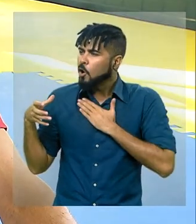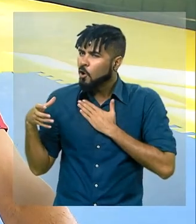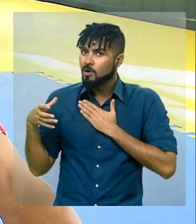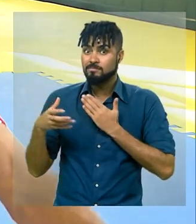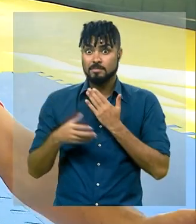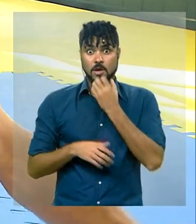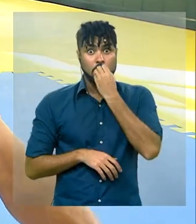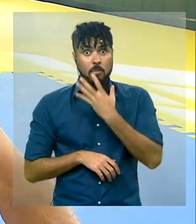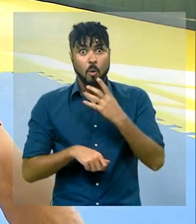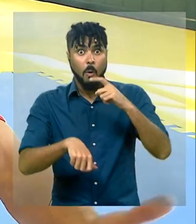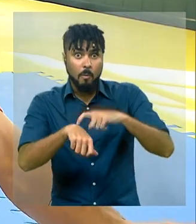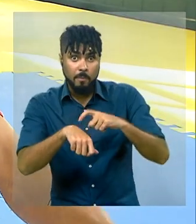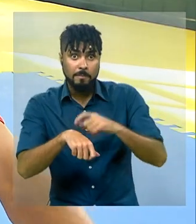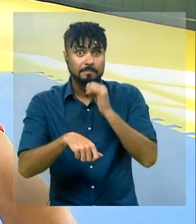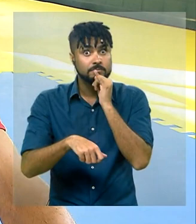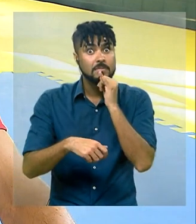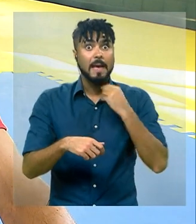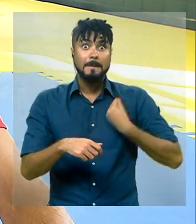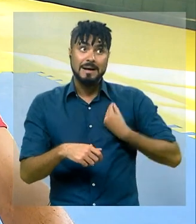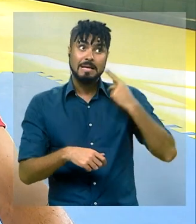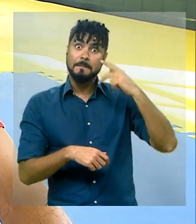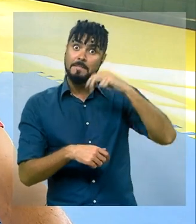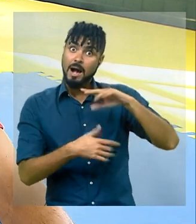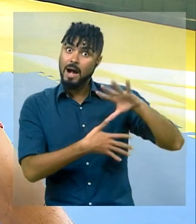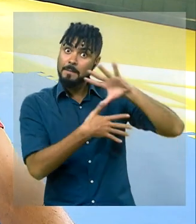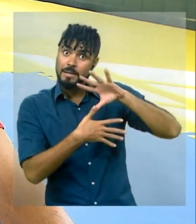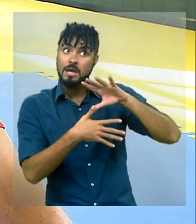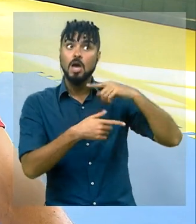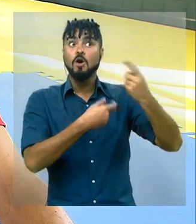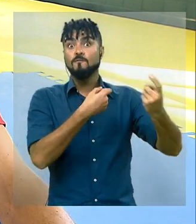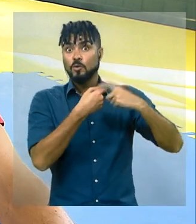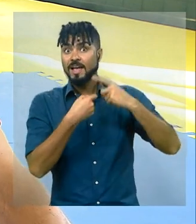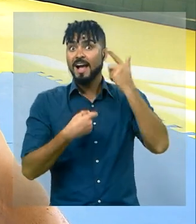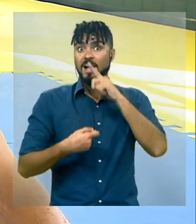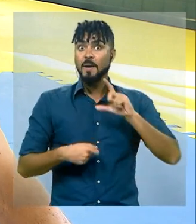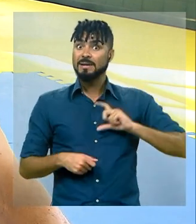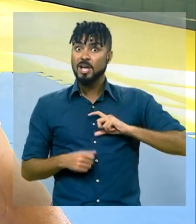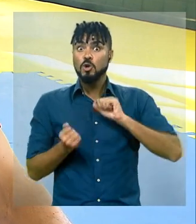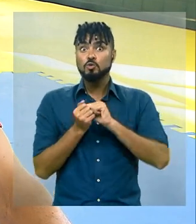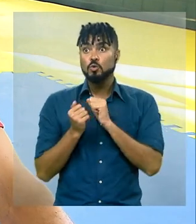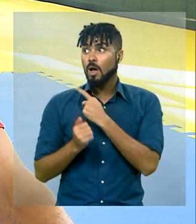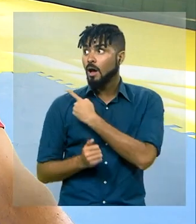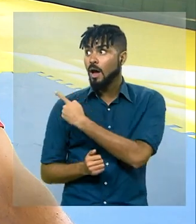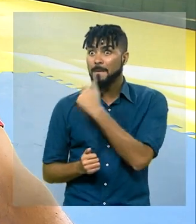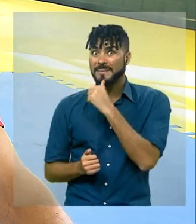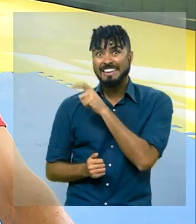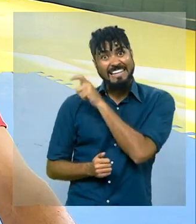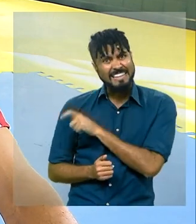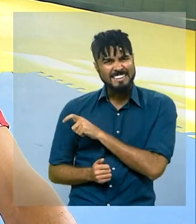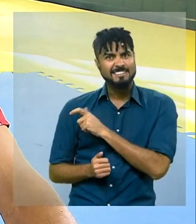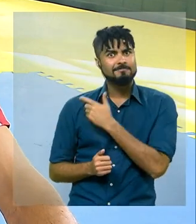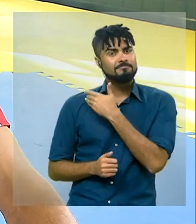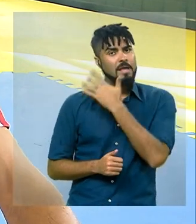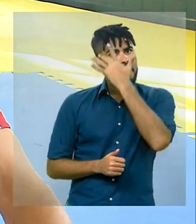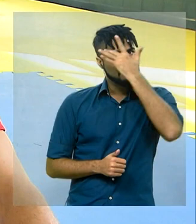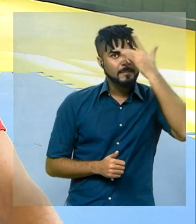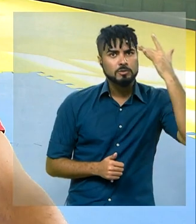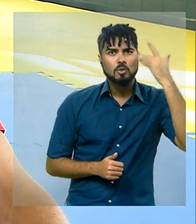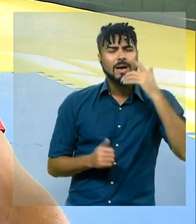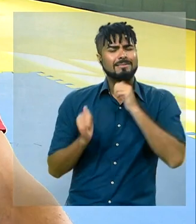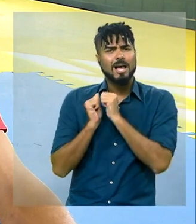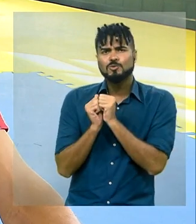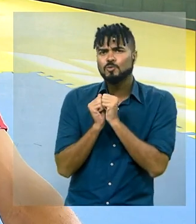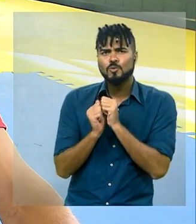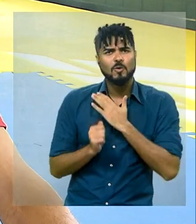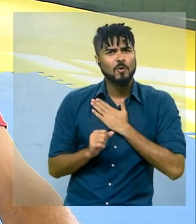mim, que seria a participação nos Jogos Pan-Americanos, voltar com medalha ao lado dela, que é uma pessoa que está comigo